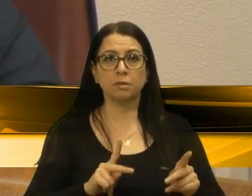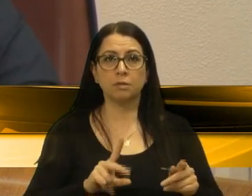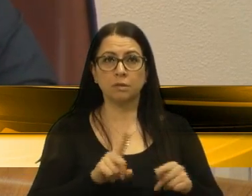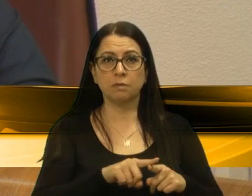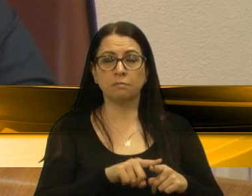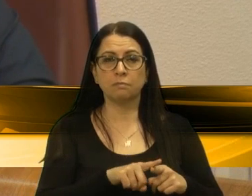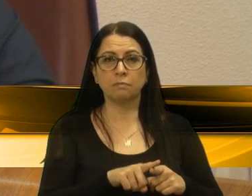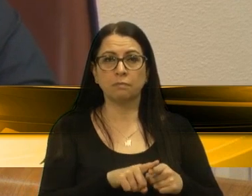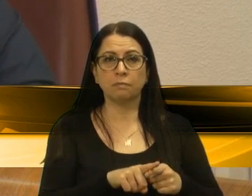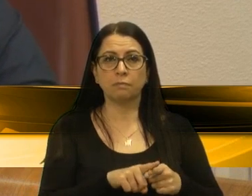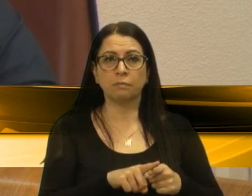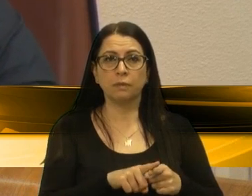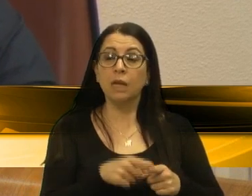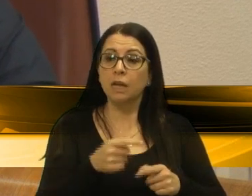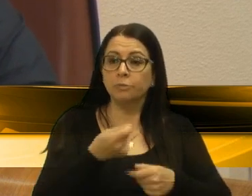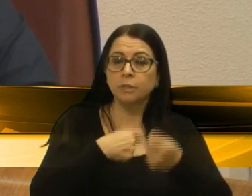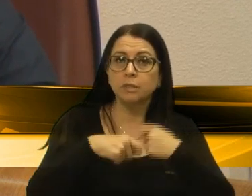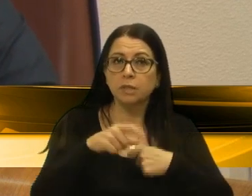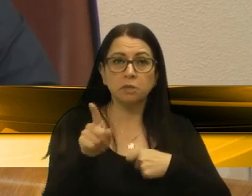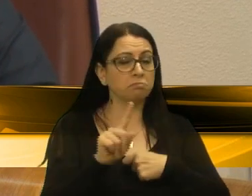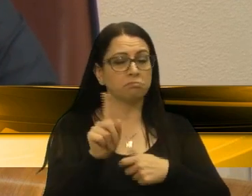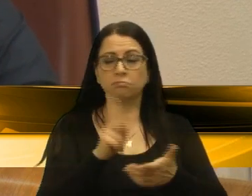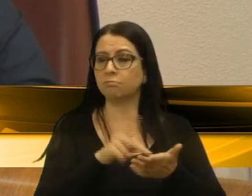desse momento, começamos a Lava Jato.